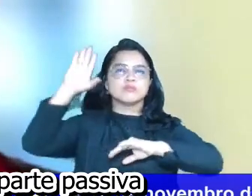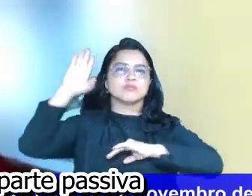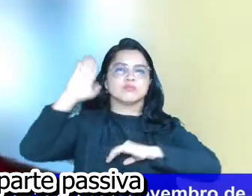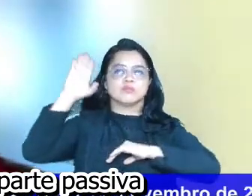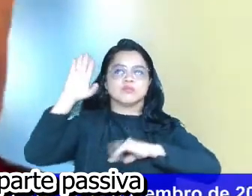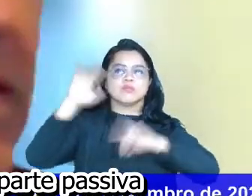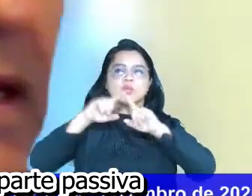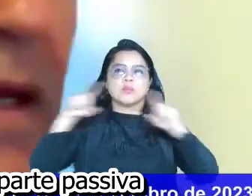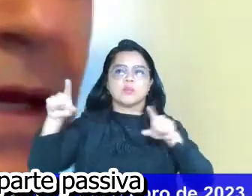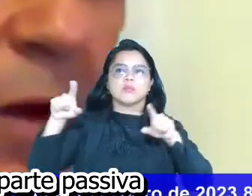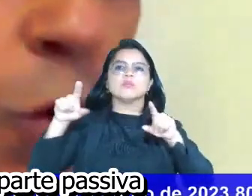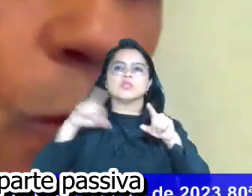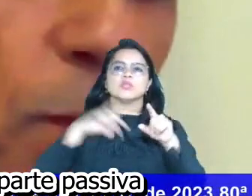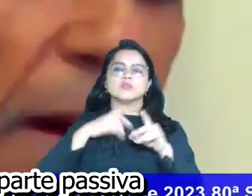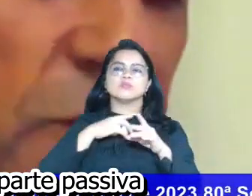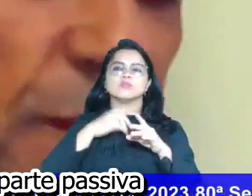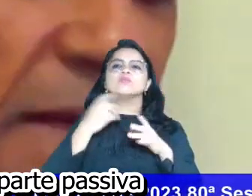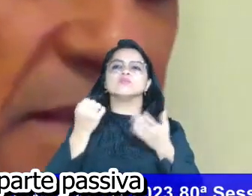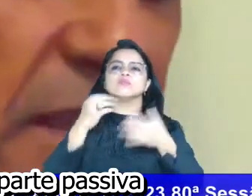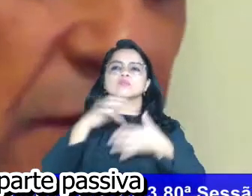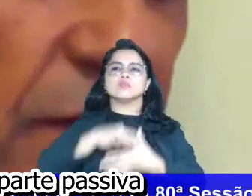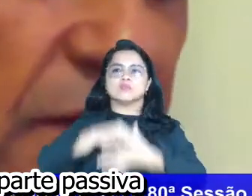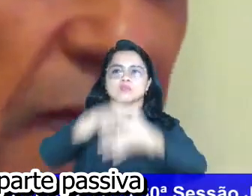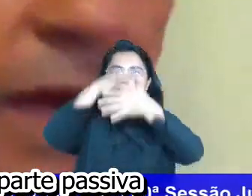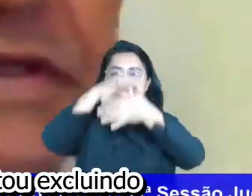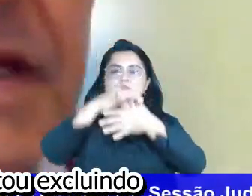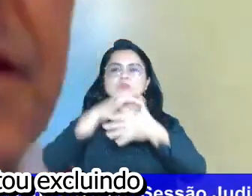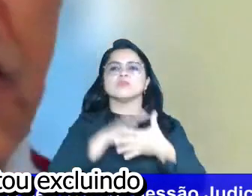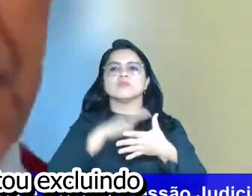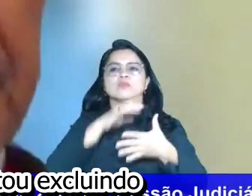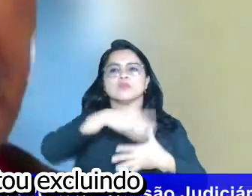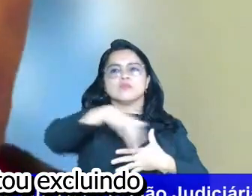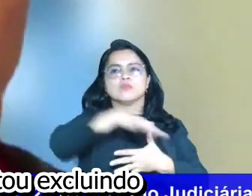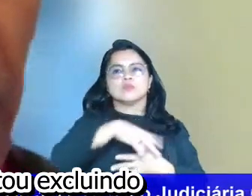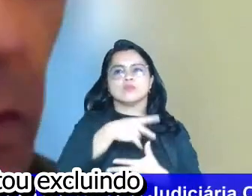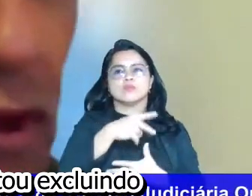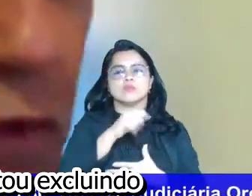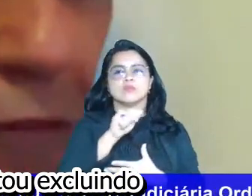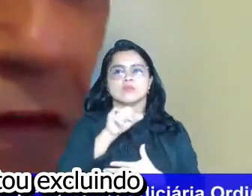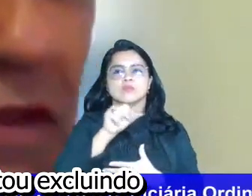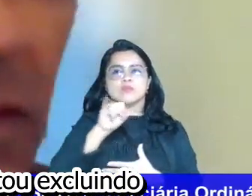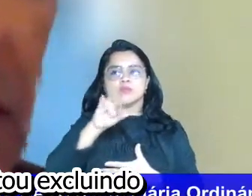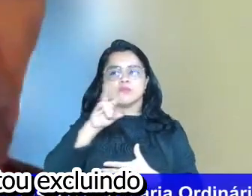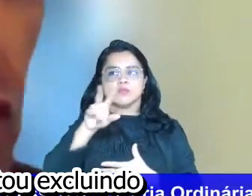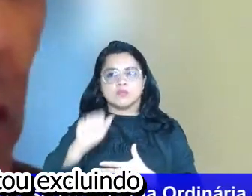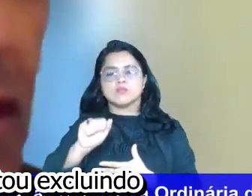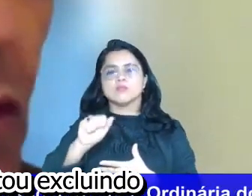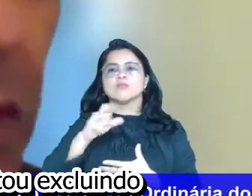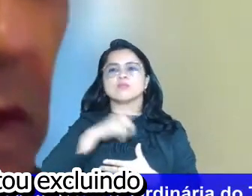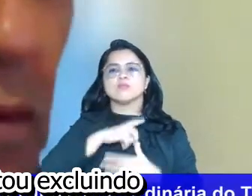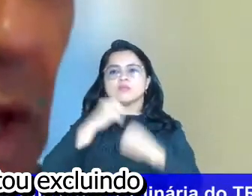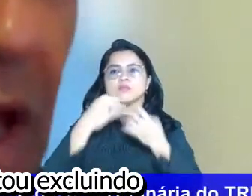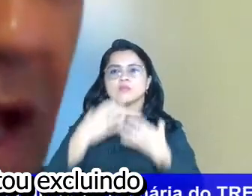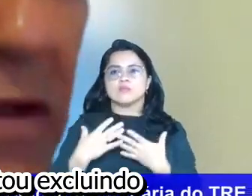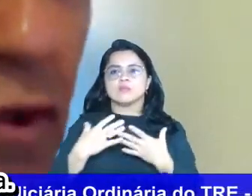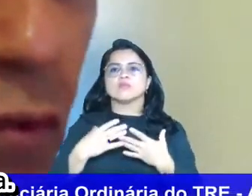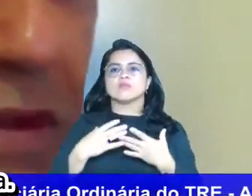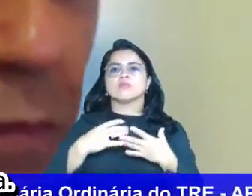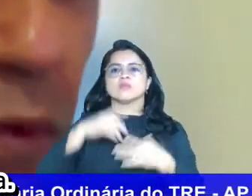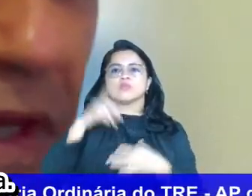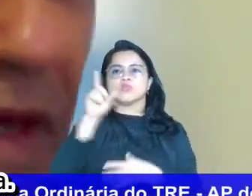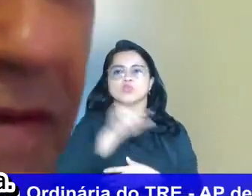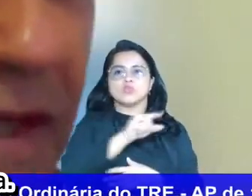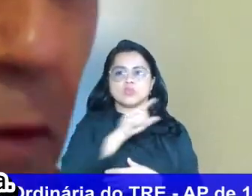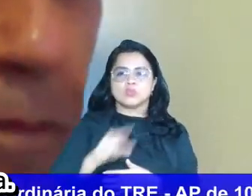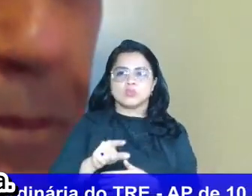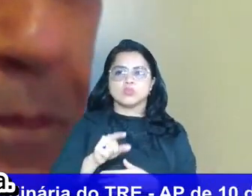estão relacionadas como parte passivas na representação especial. Então, de ofício, aqui eu estou excluindo as